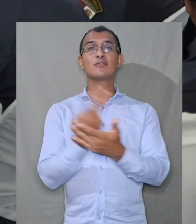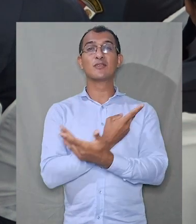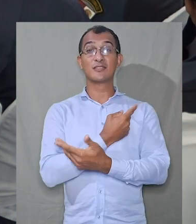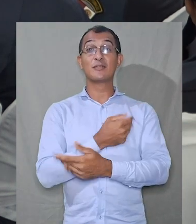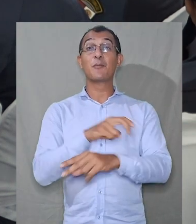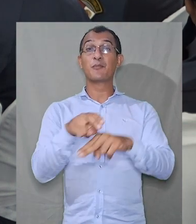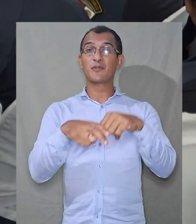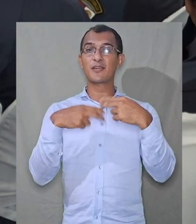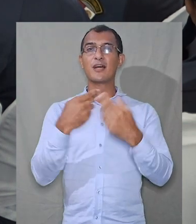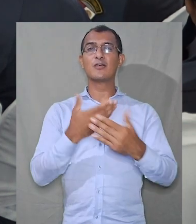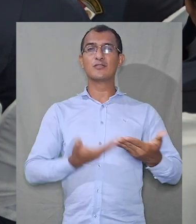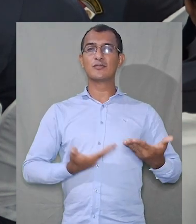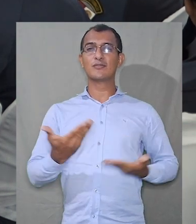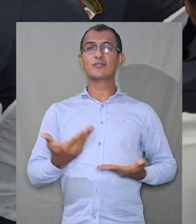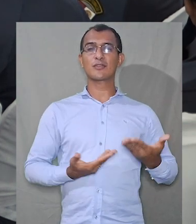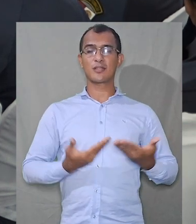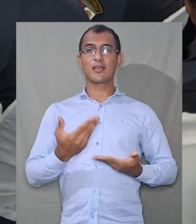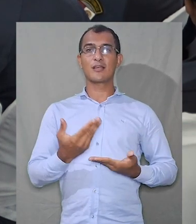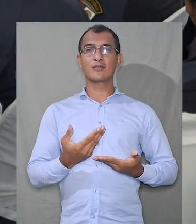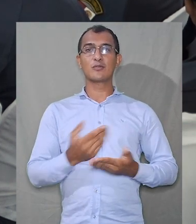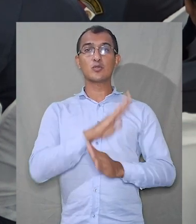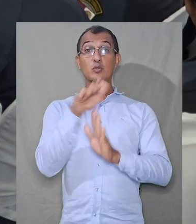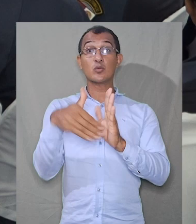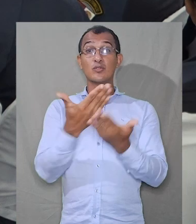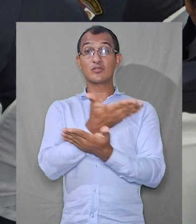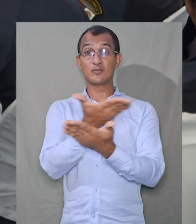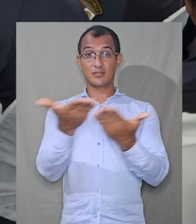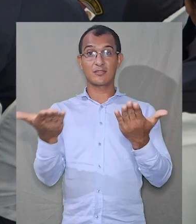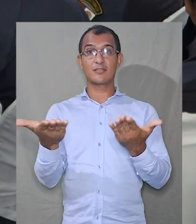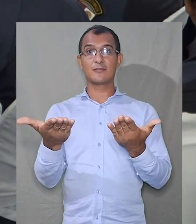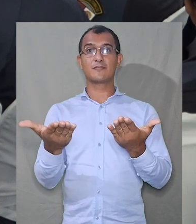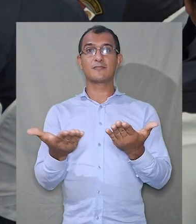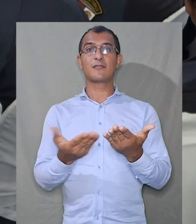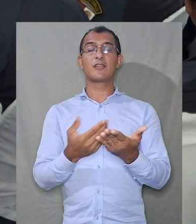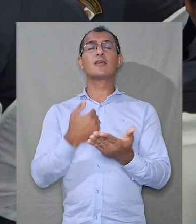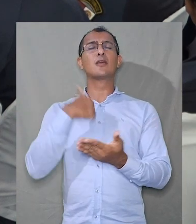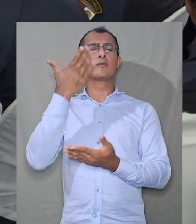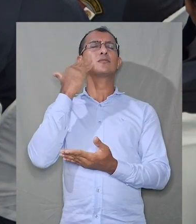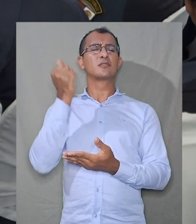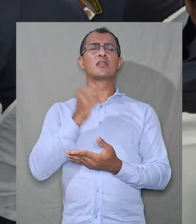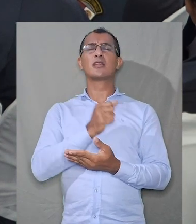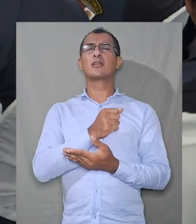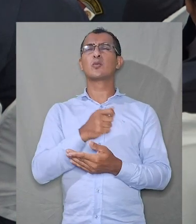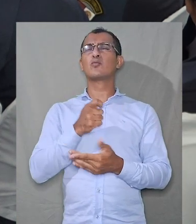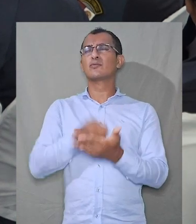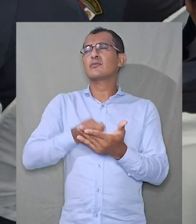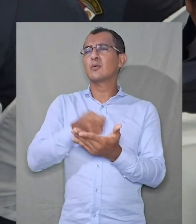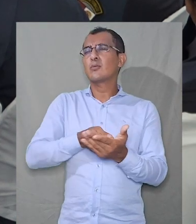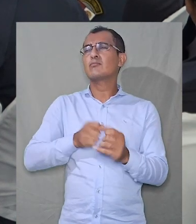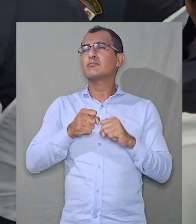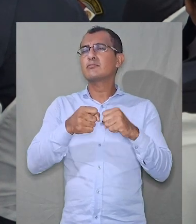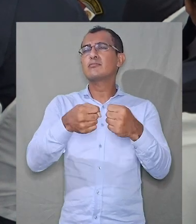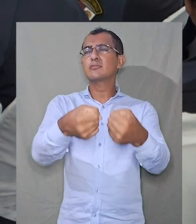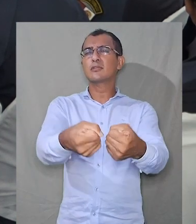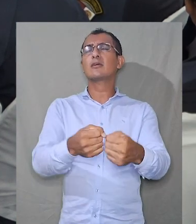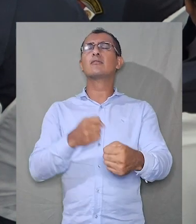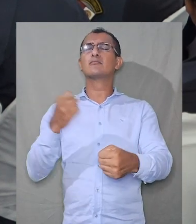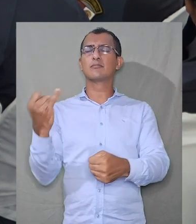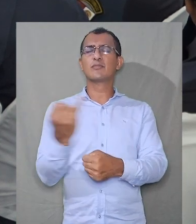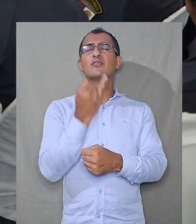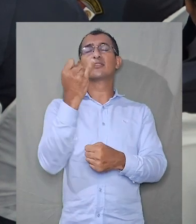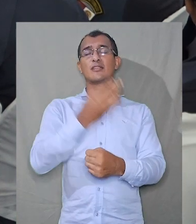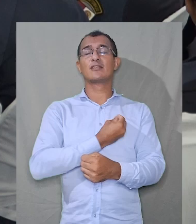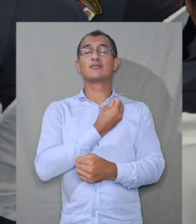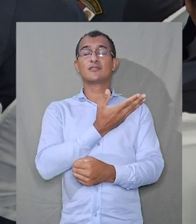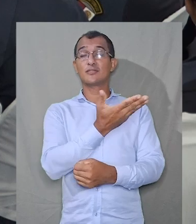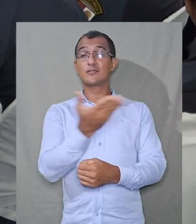coisas acontecem através do funcionário público, através de todos vocês. E eu sei o quanto vocês estão lutando por isso e